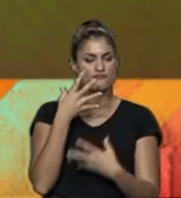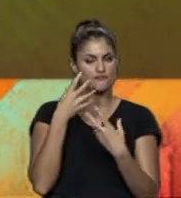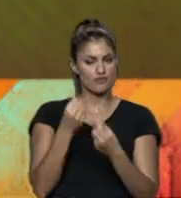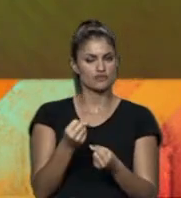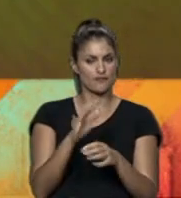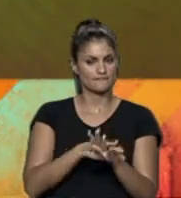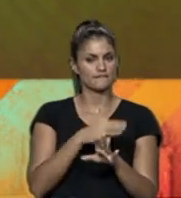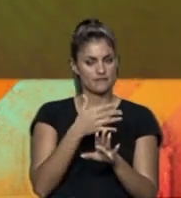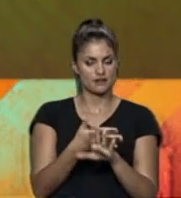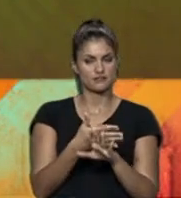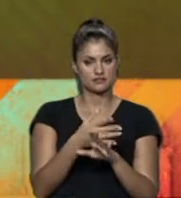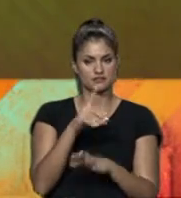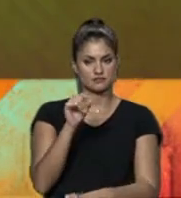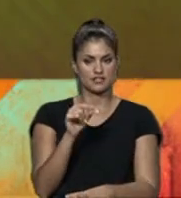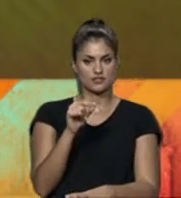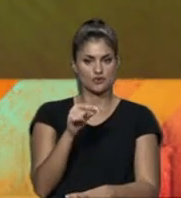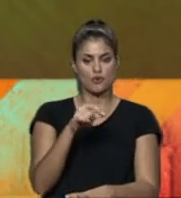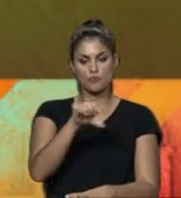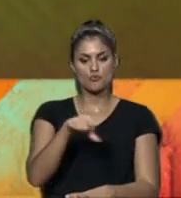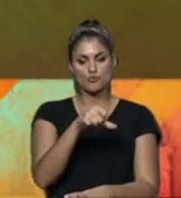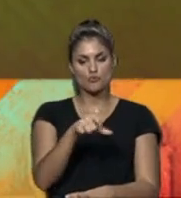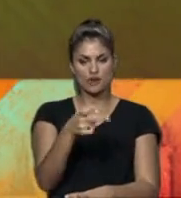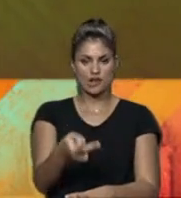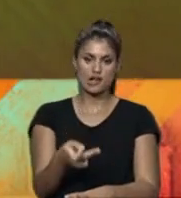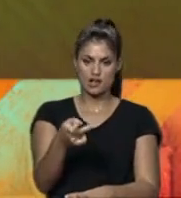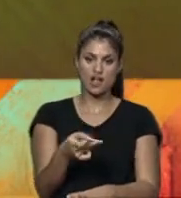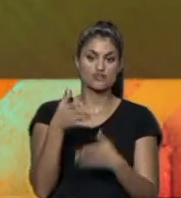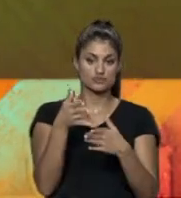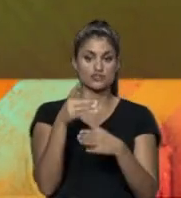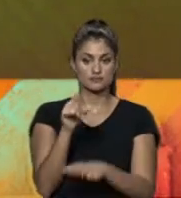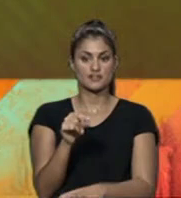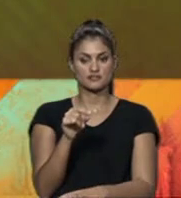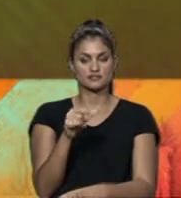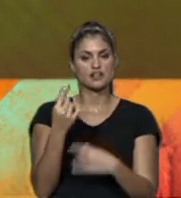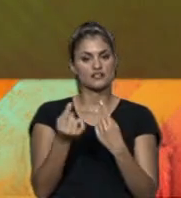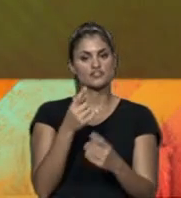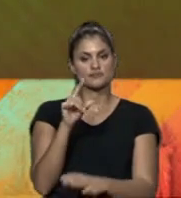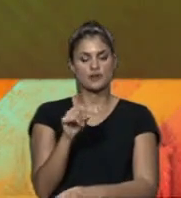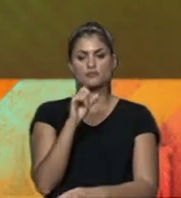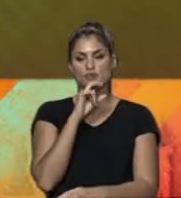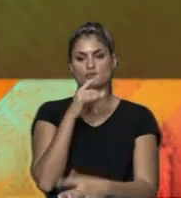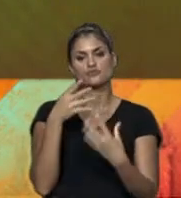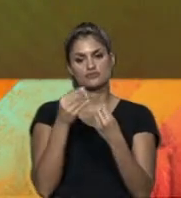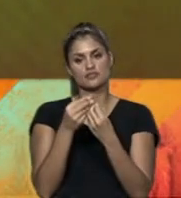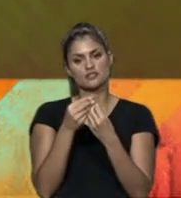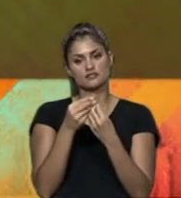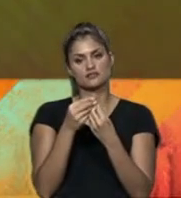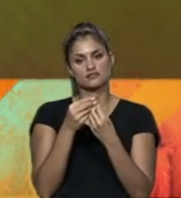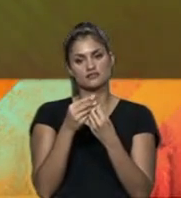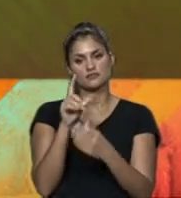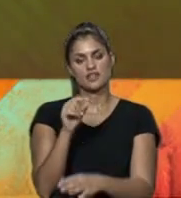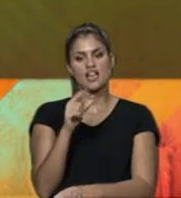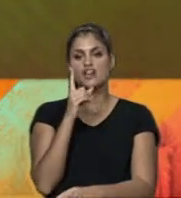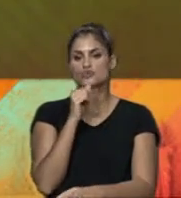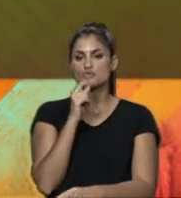intenso. Okay. E depois também a marinada ajuda então. É, a marinada ajuda bastante. Até muitas das vezes também se pode juntar até um bocadinho de